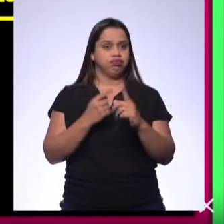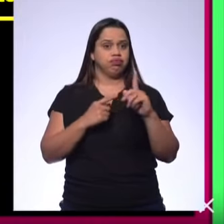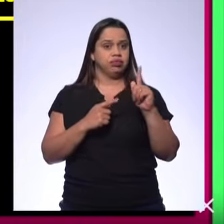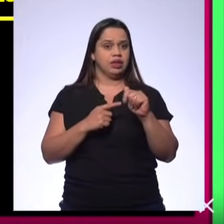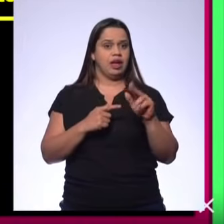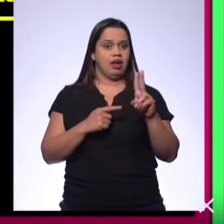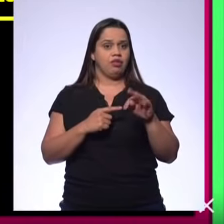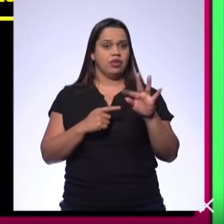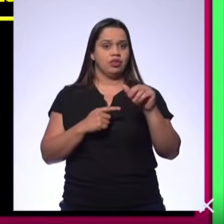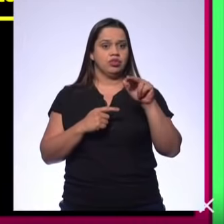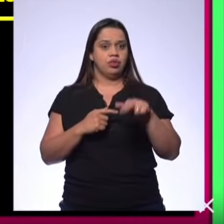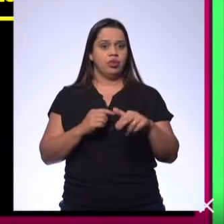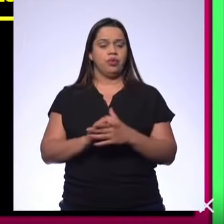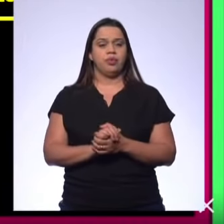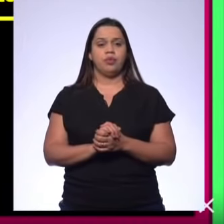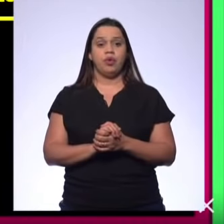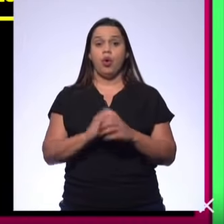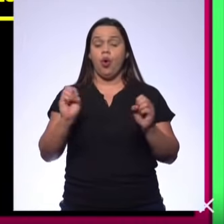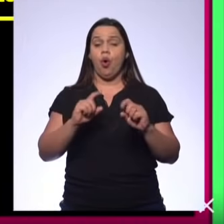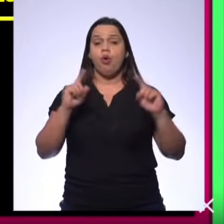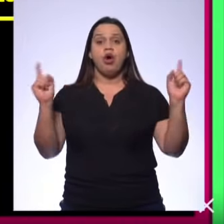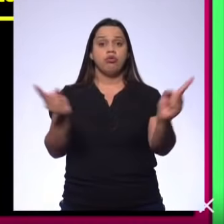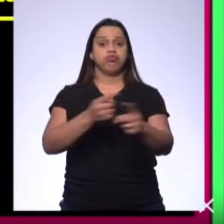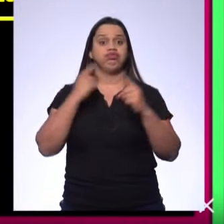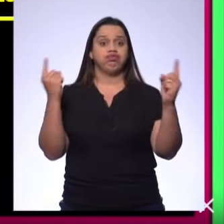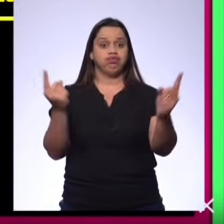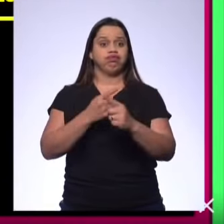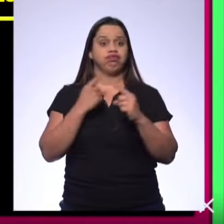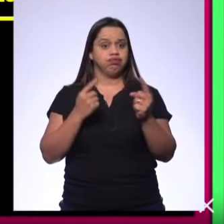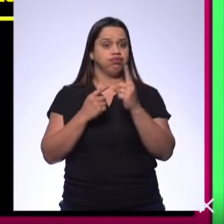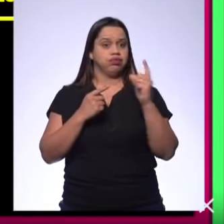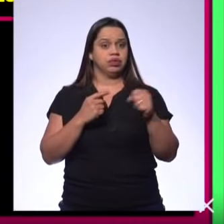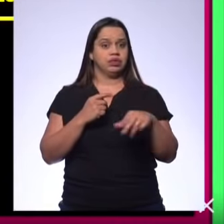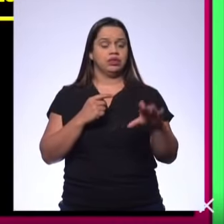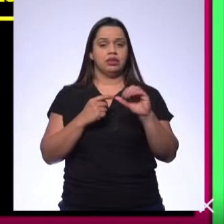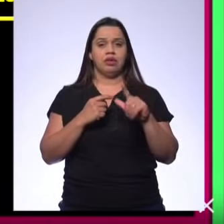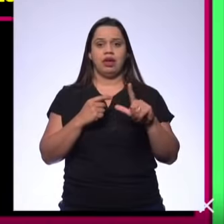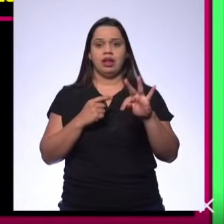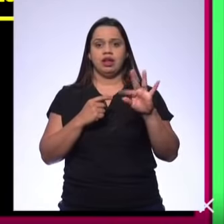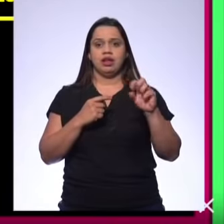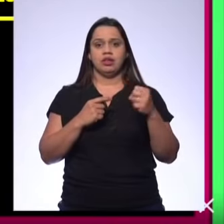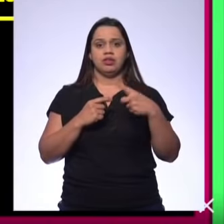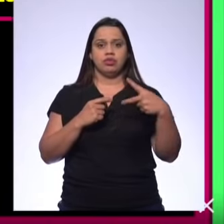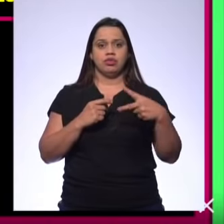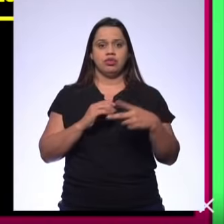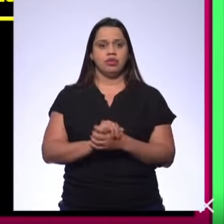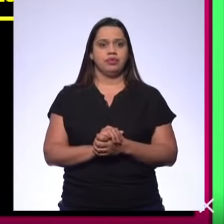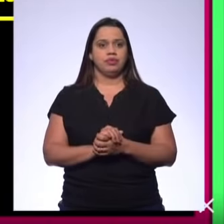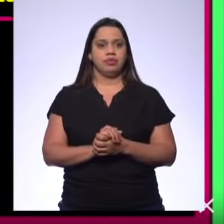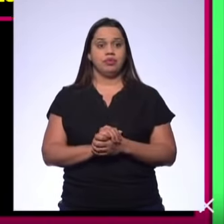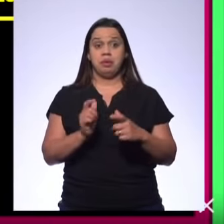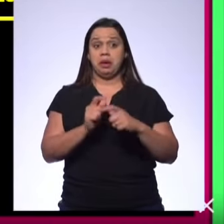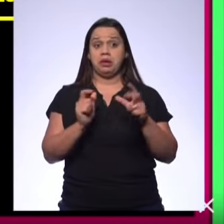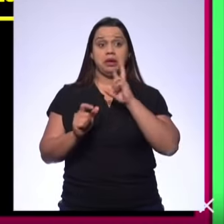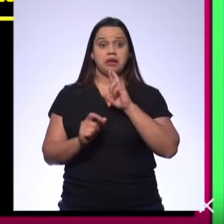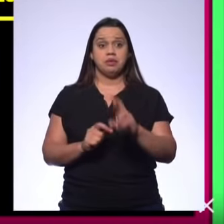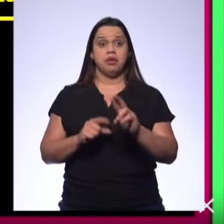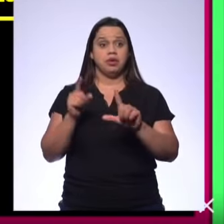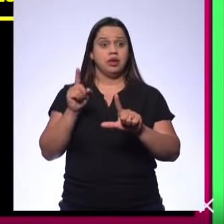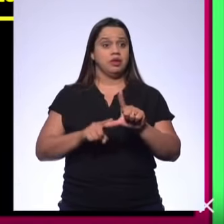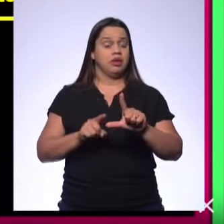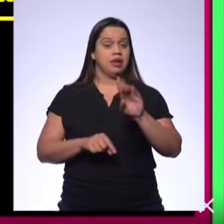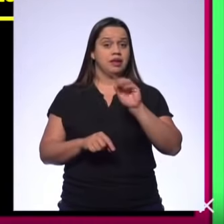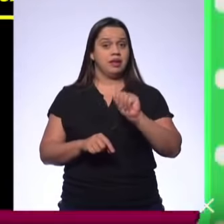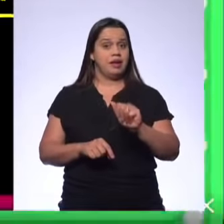Hurricane São Calixto II? O furacão São Calixto II. O pessoal está esperando Katrina aqui, hein? Katrina, será que o Marcos